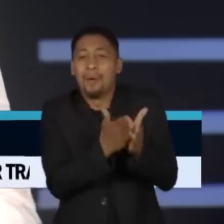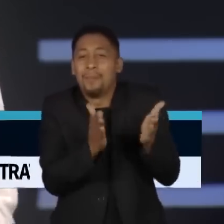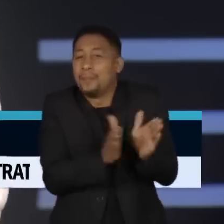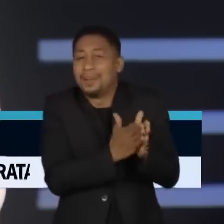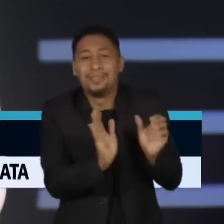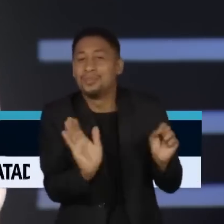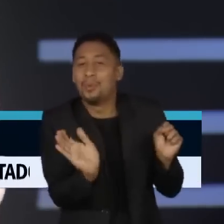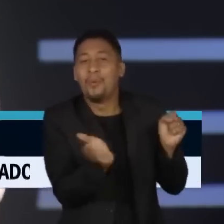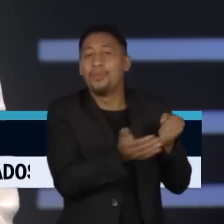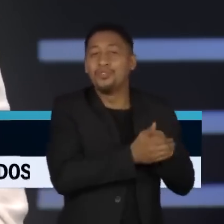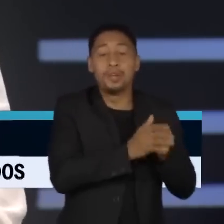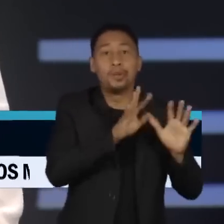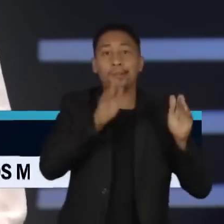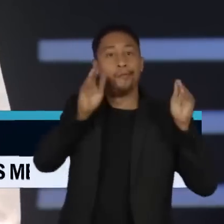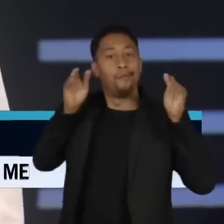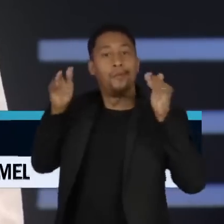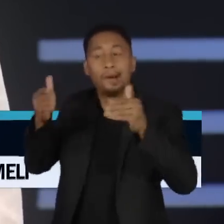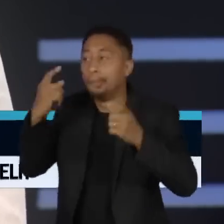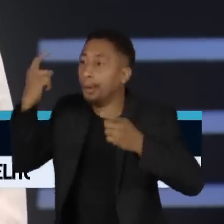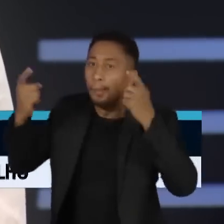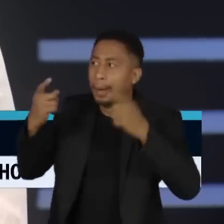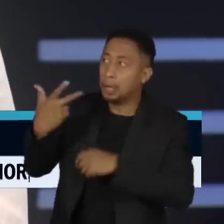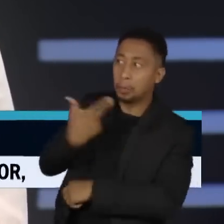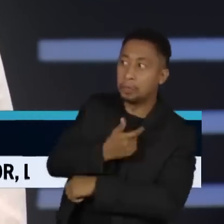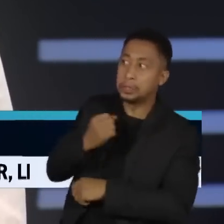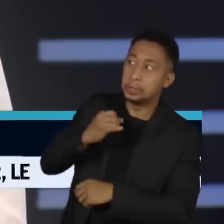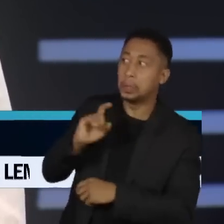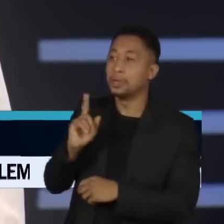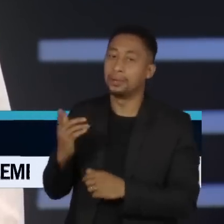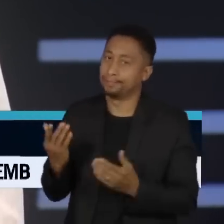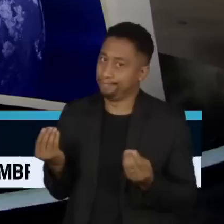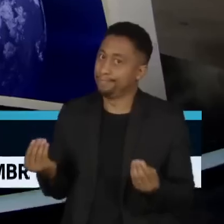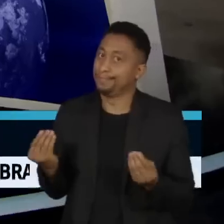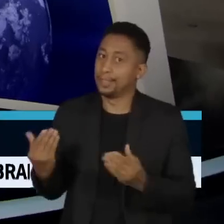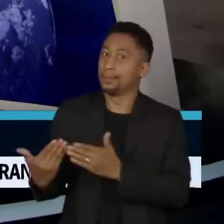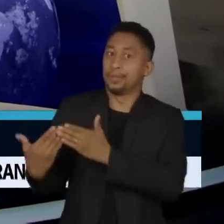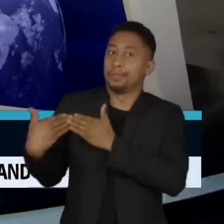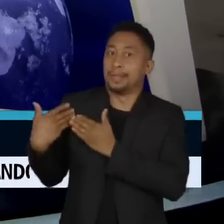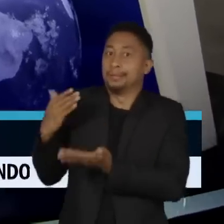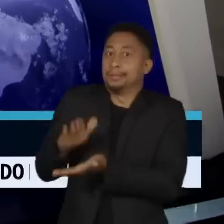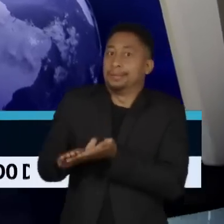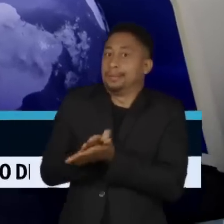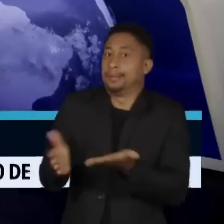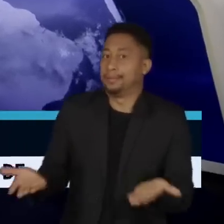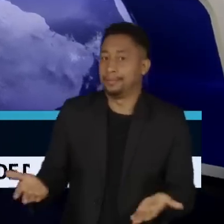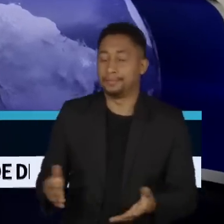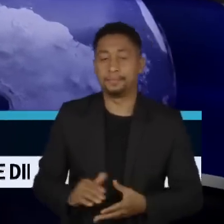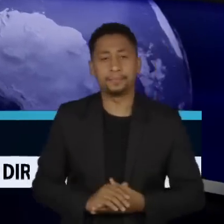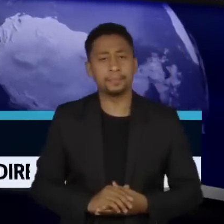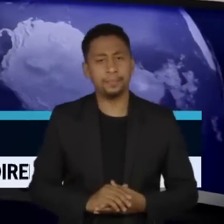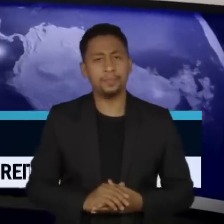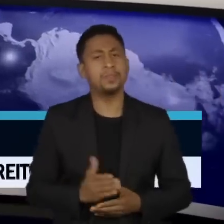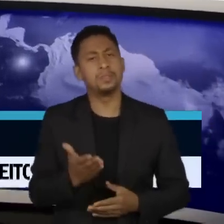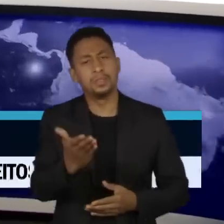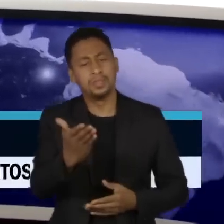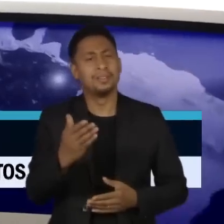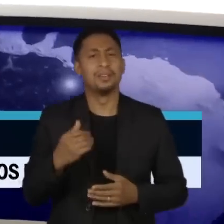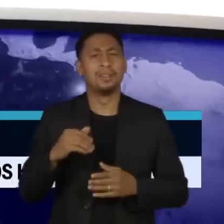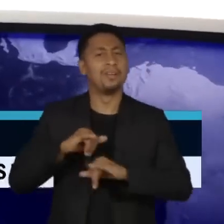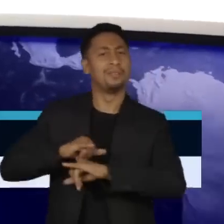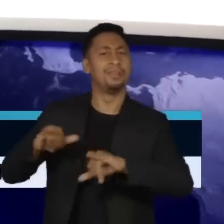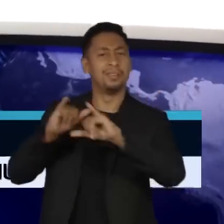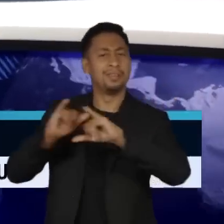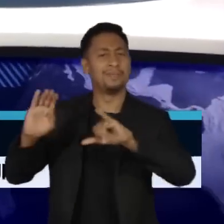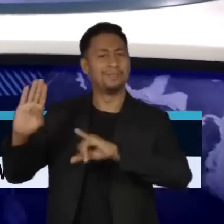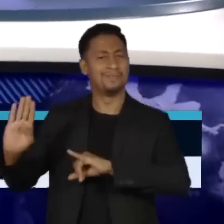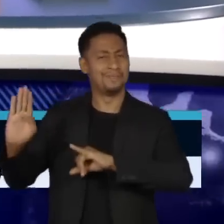dele e deixamos de lado outros temas de a qual ele era responsável e Fábio o quanto o negacionismo prejudicou o